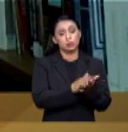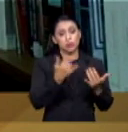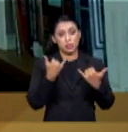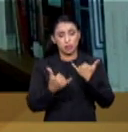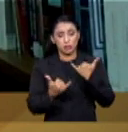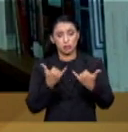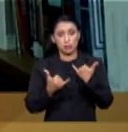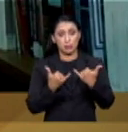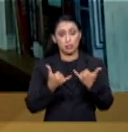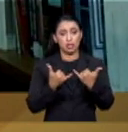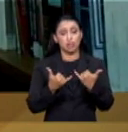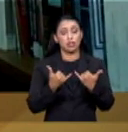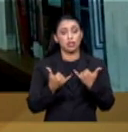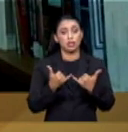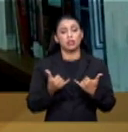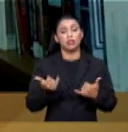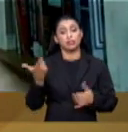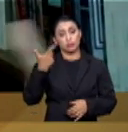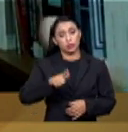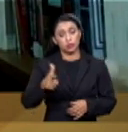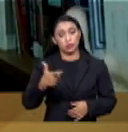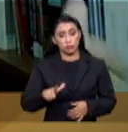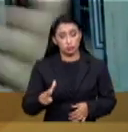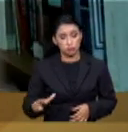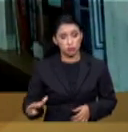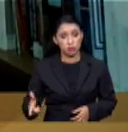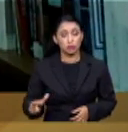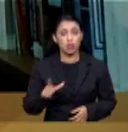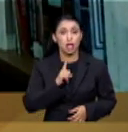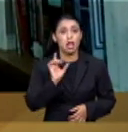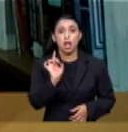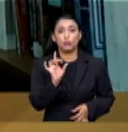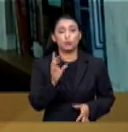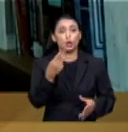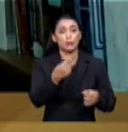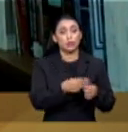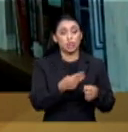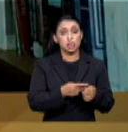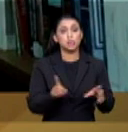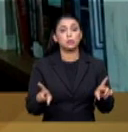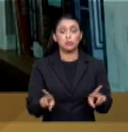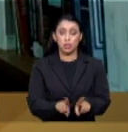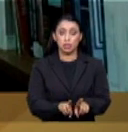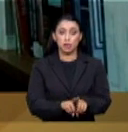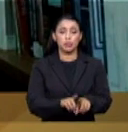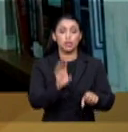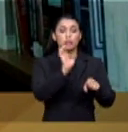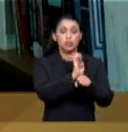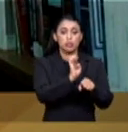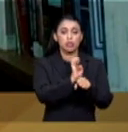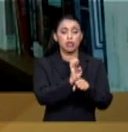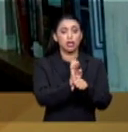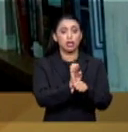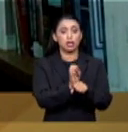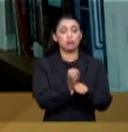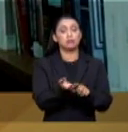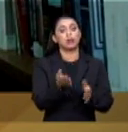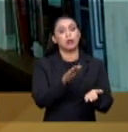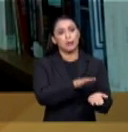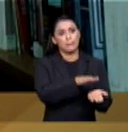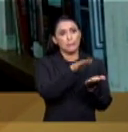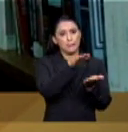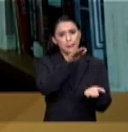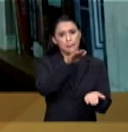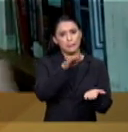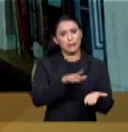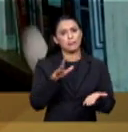TRF4, processo no qual não só os municípios, mas também os estados foram admitidos e veicularam todas as